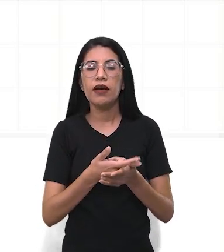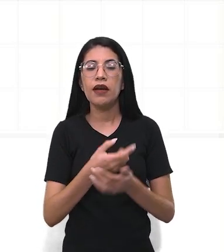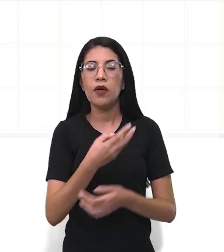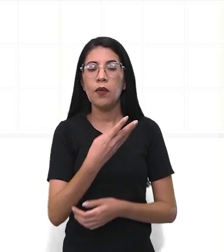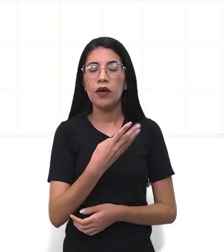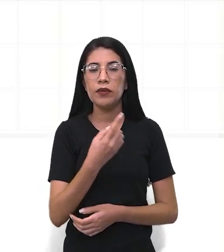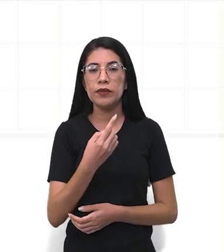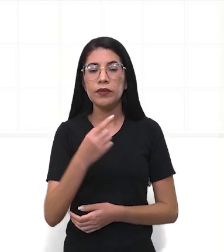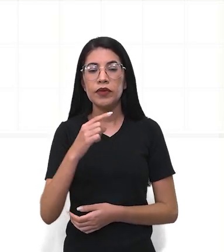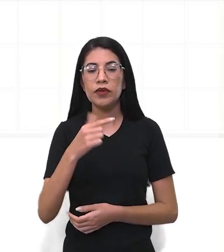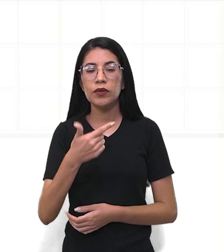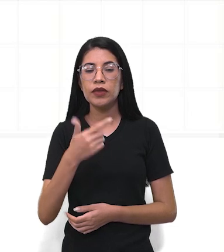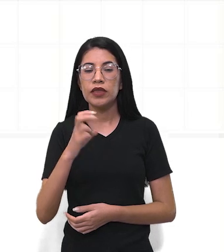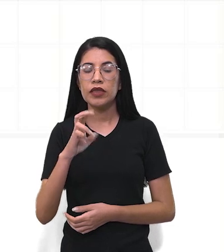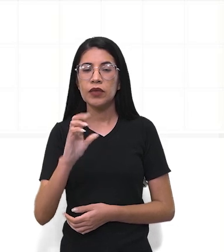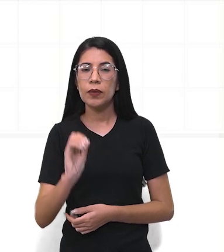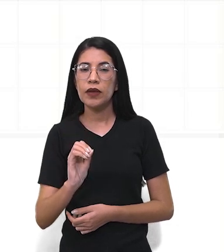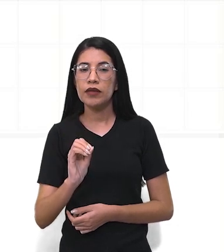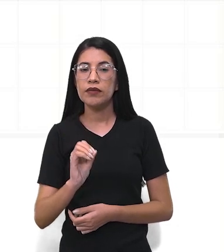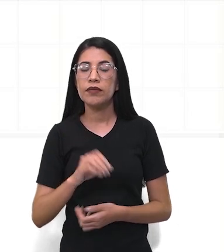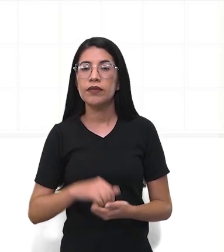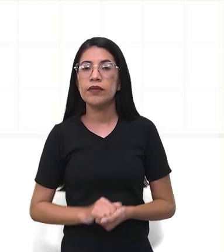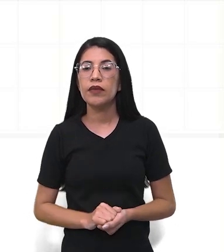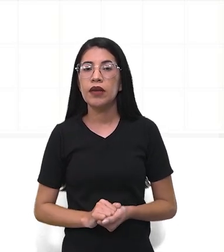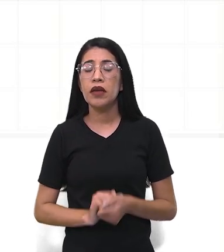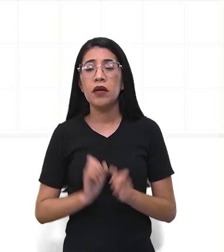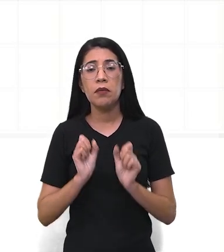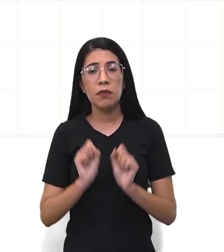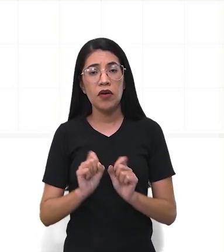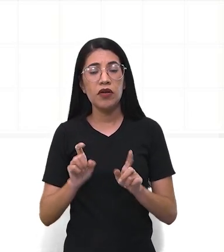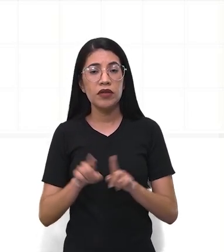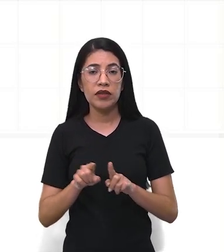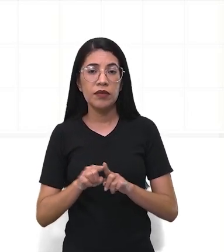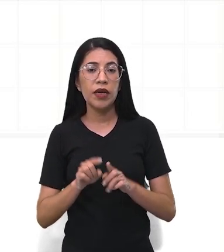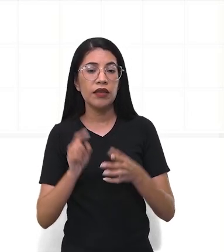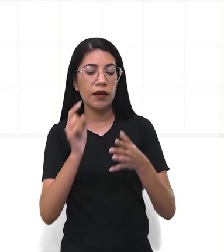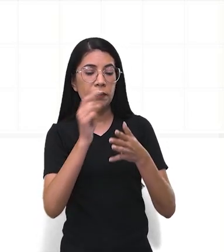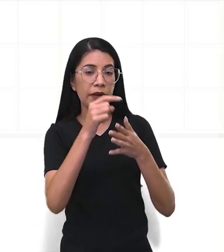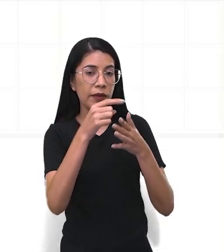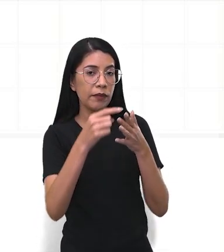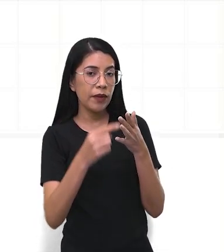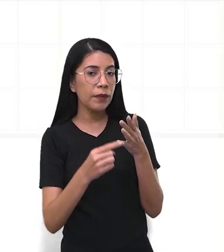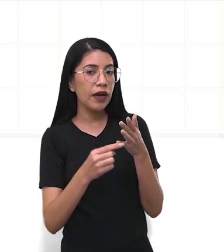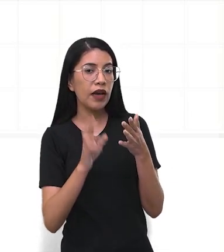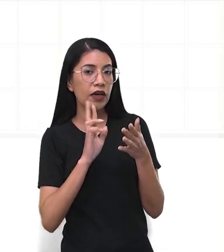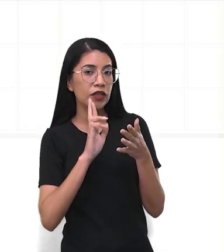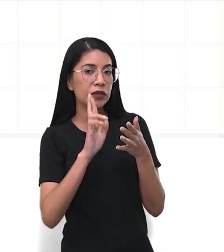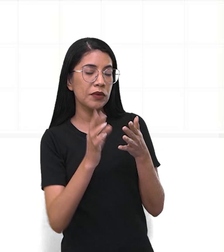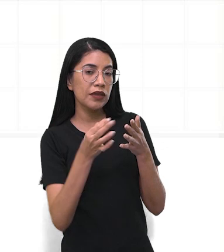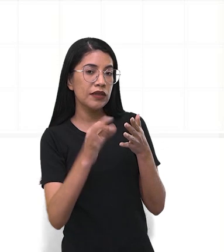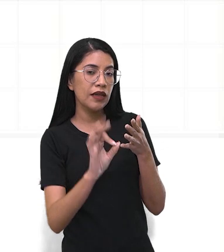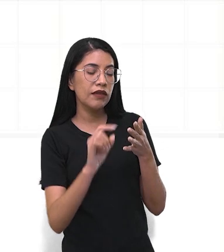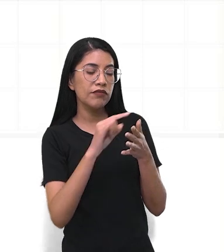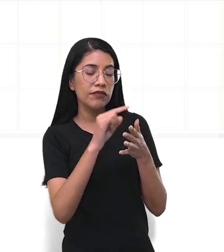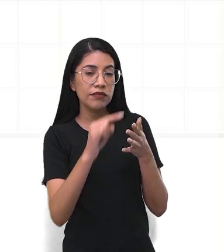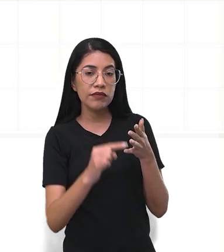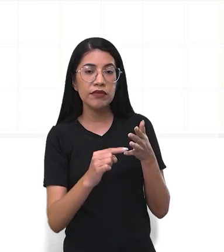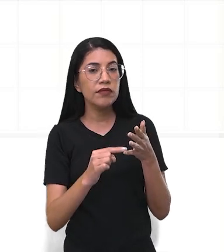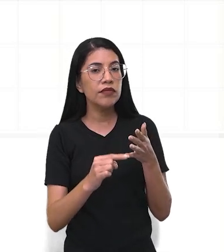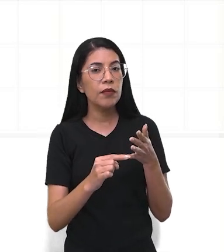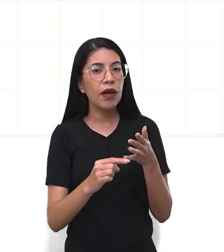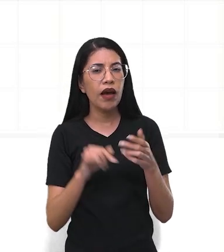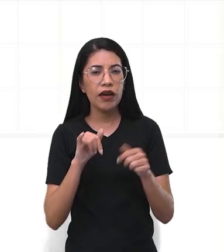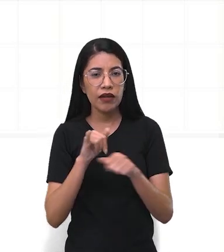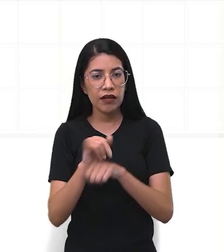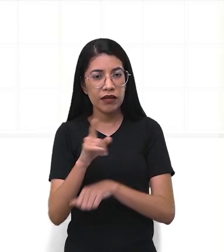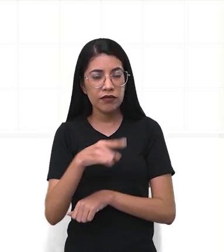né? Estou fazendo essa observação porque poderia ser uma das alternativas, essa daqui, tá? Uma casca de banana para